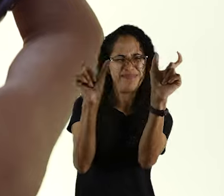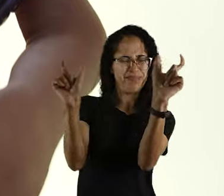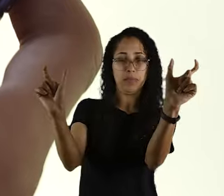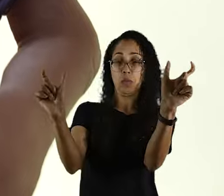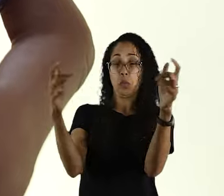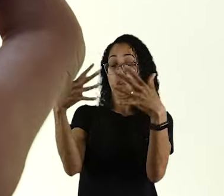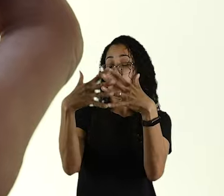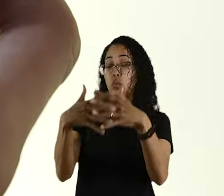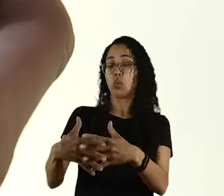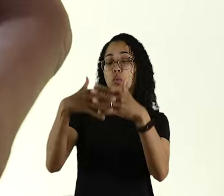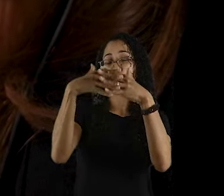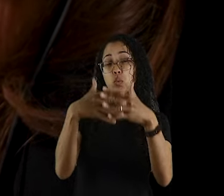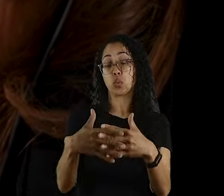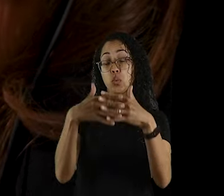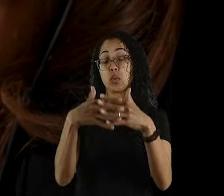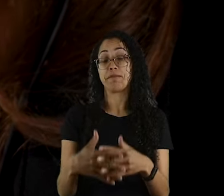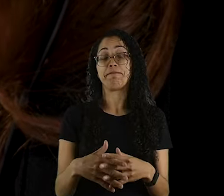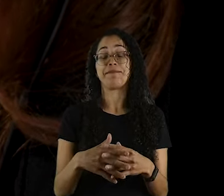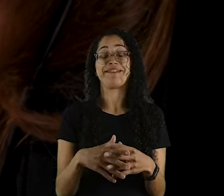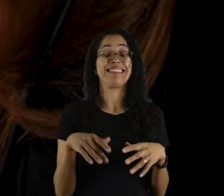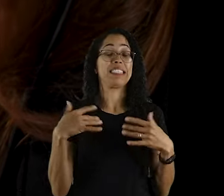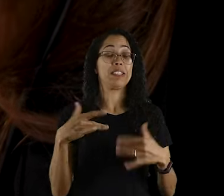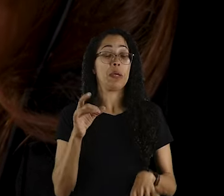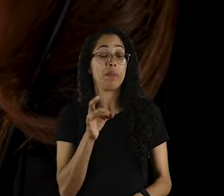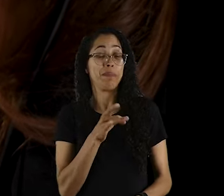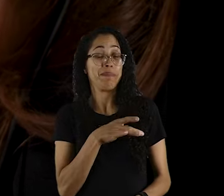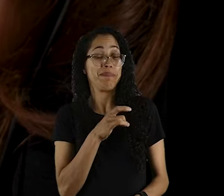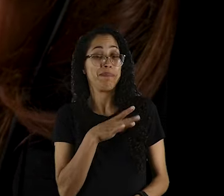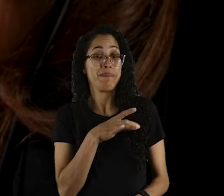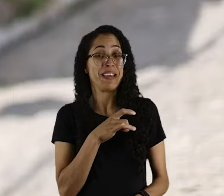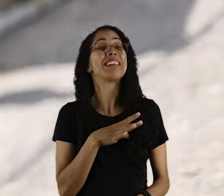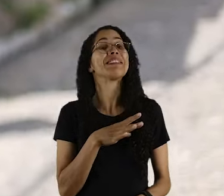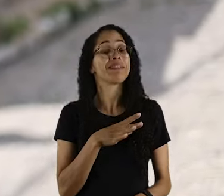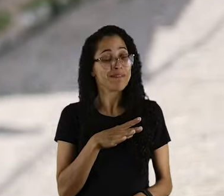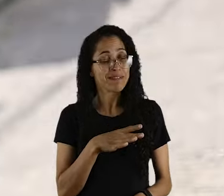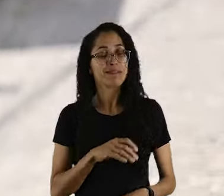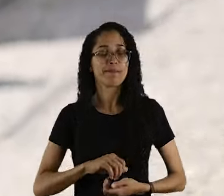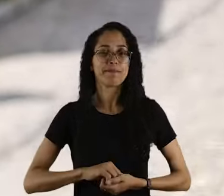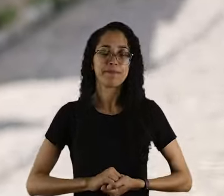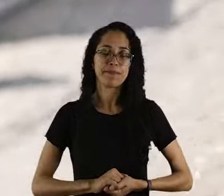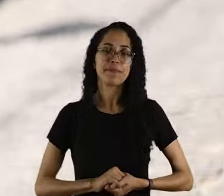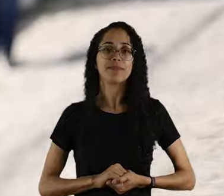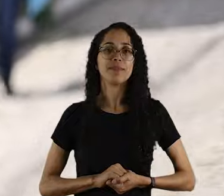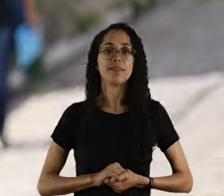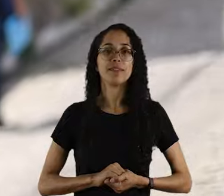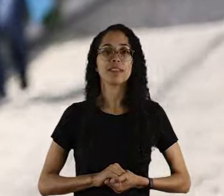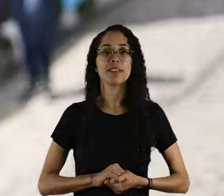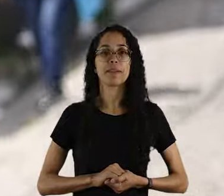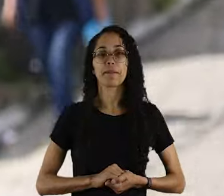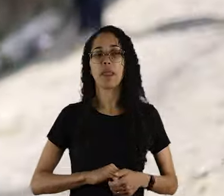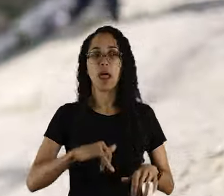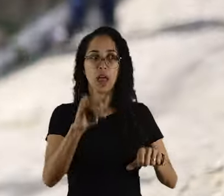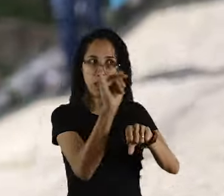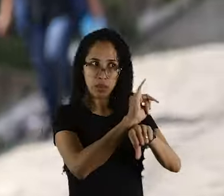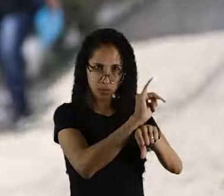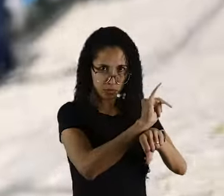se confunde todo, dá sempre um baita frio na barriga. E quando eu cheguei no